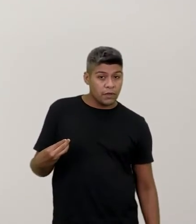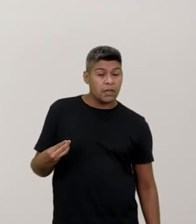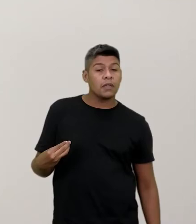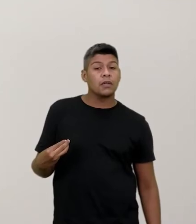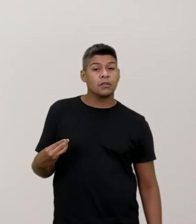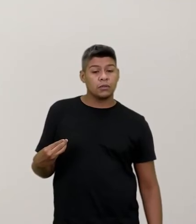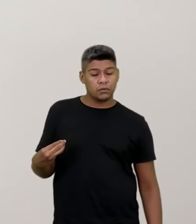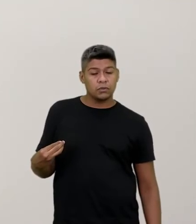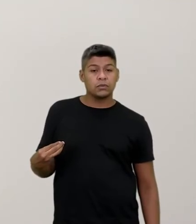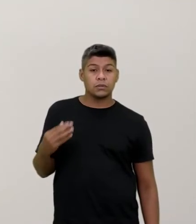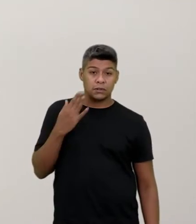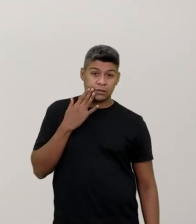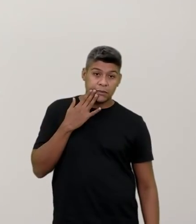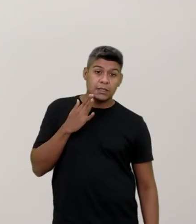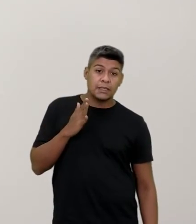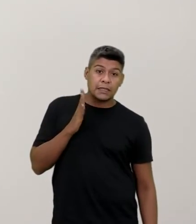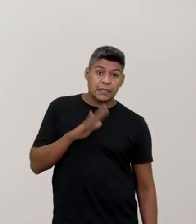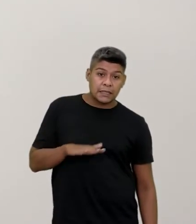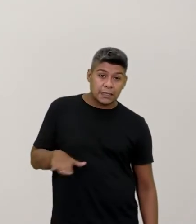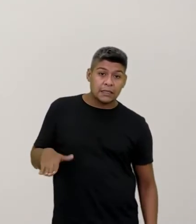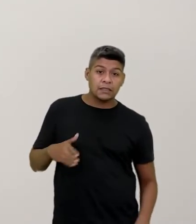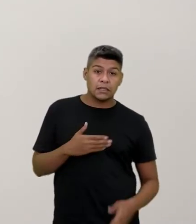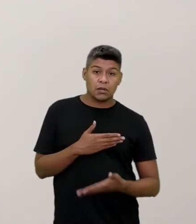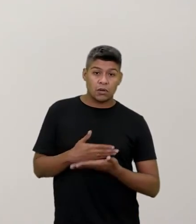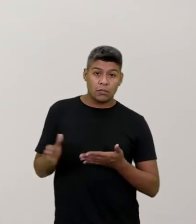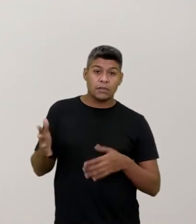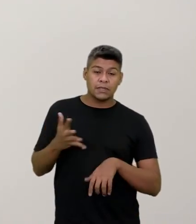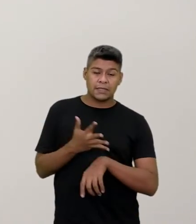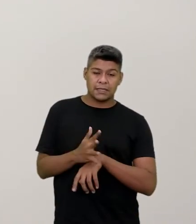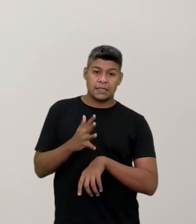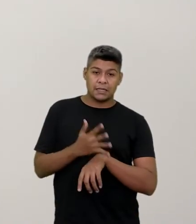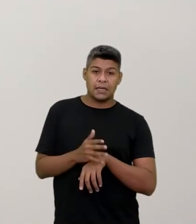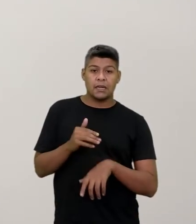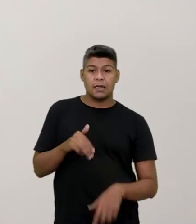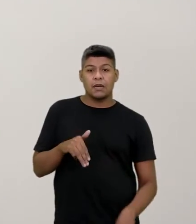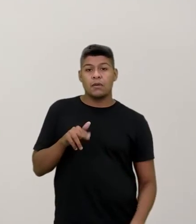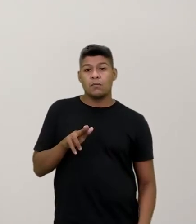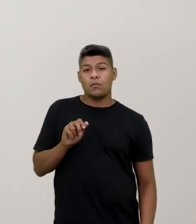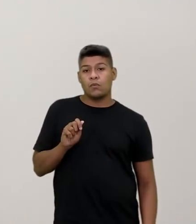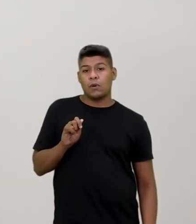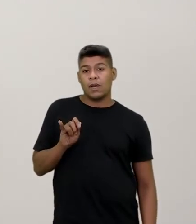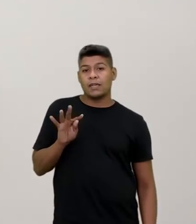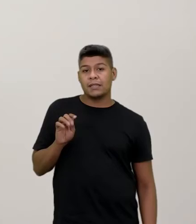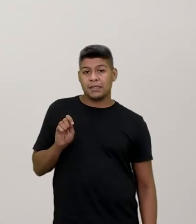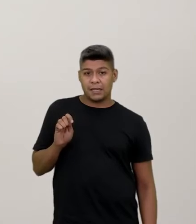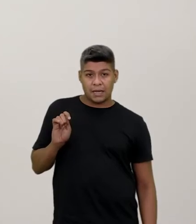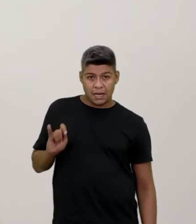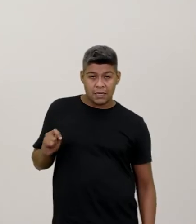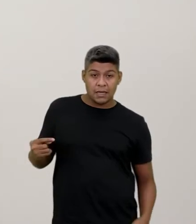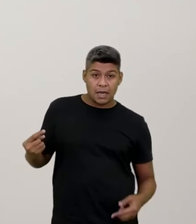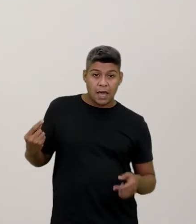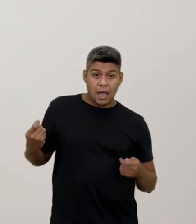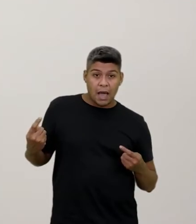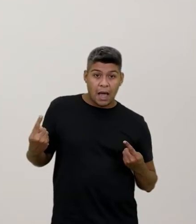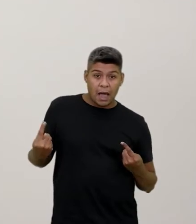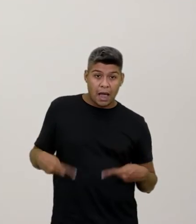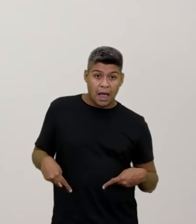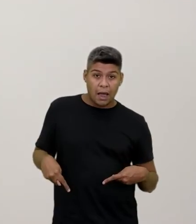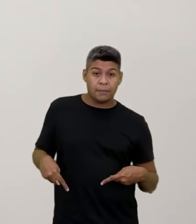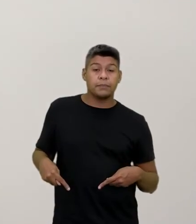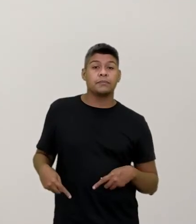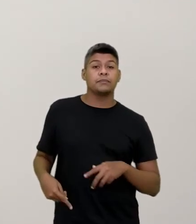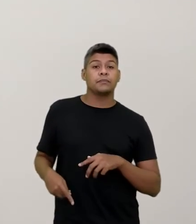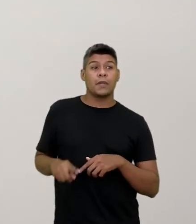que eles, desde criança, eles comecem a treinar o Muay Thai e a competir e ganhar dinheiro com as apostas que são feitas